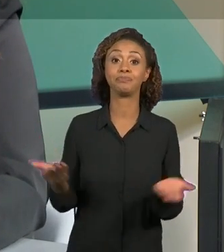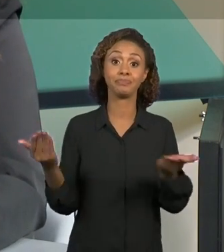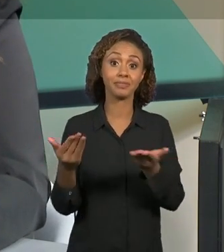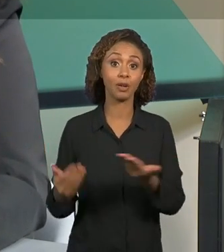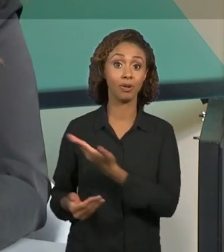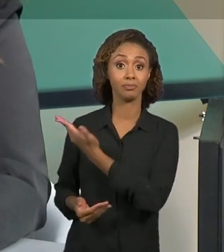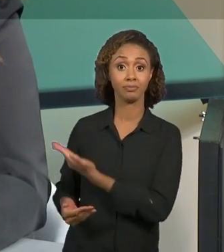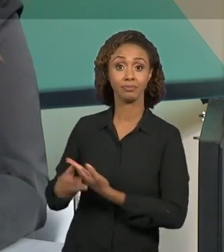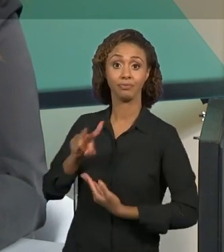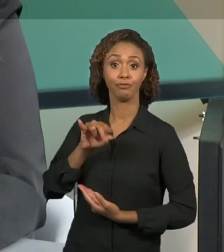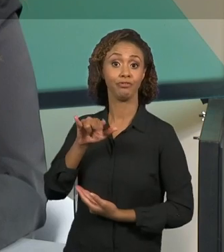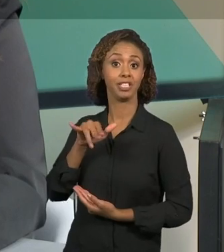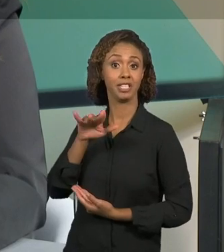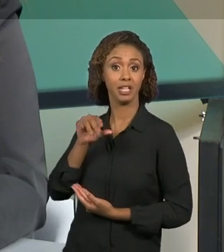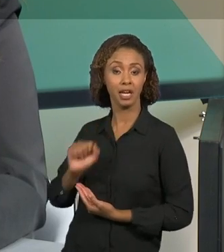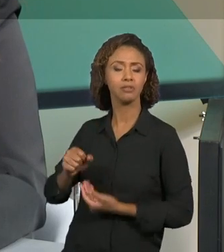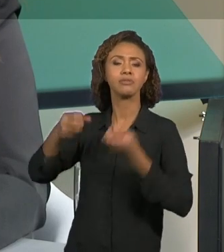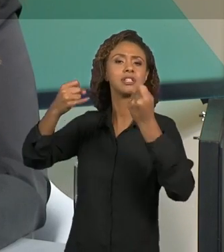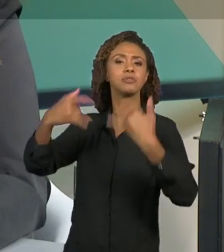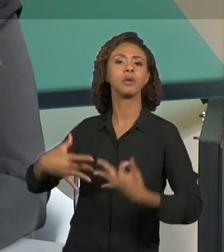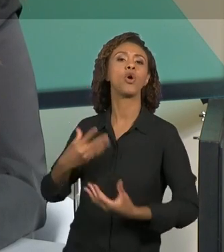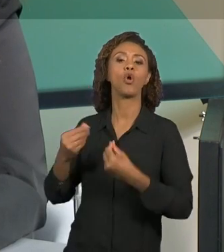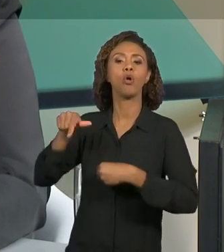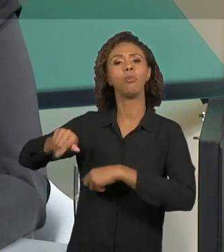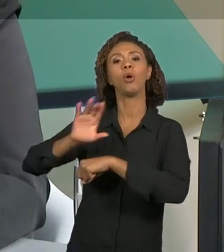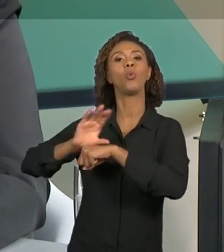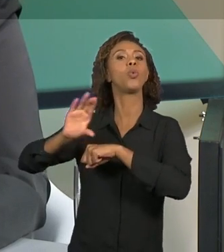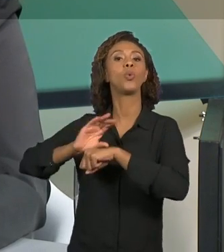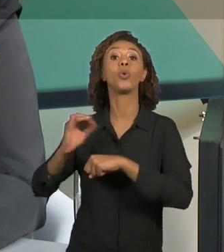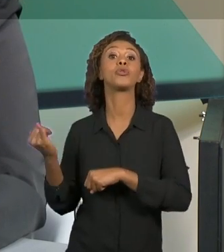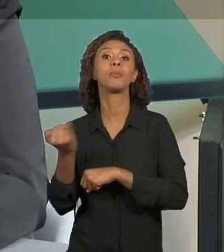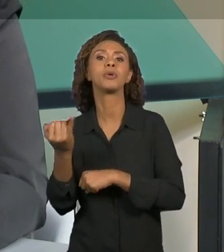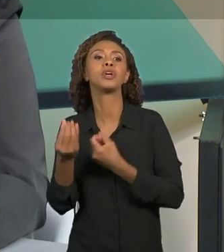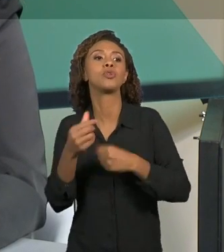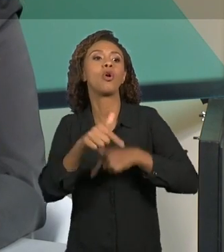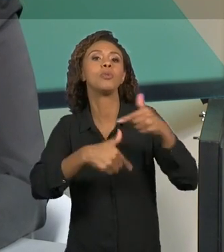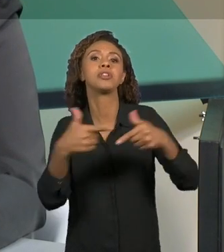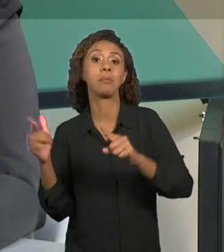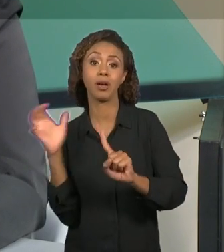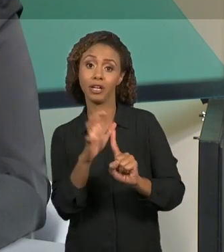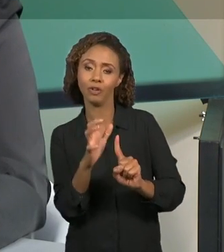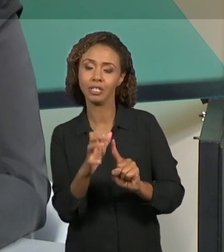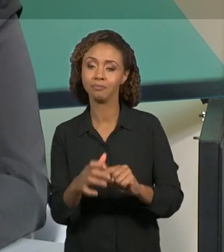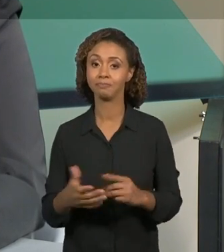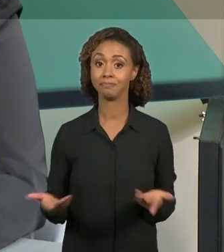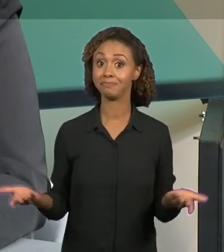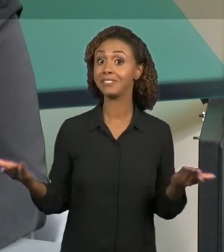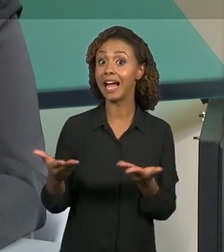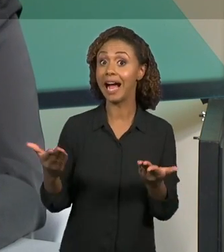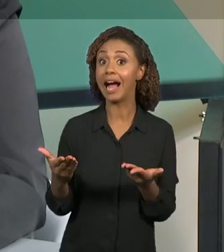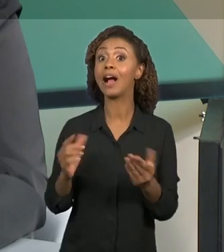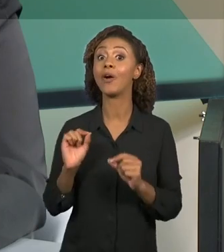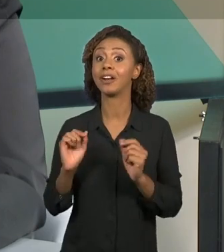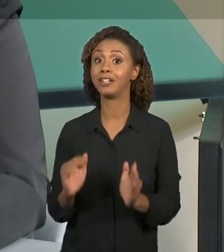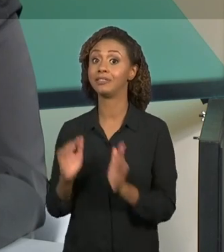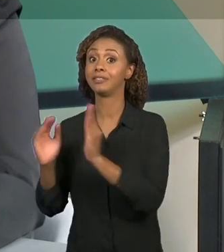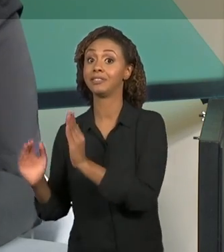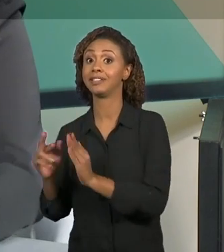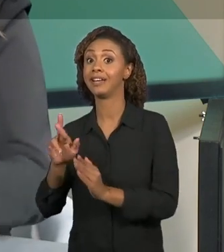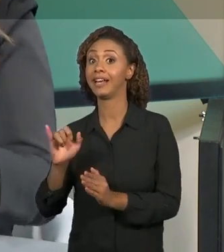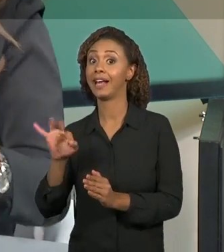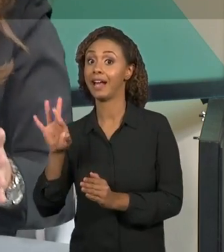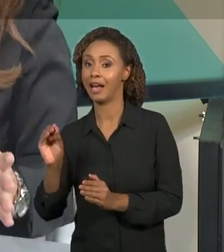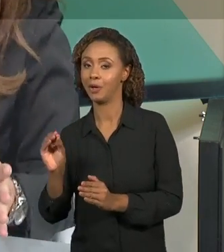sobre a importância desse curso e o impacto no mercado de trabalho e a gente vai para o ricardo porque assim